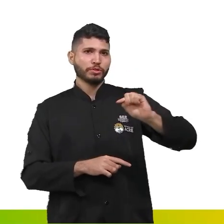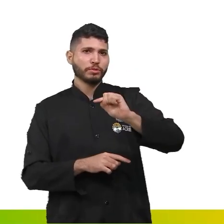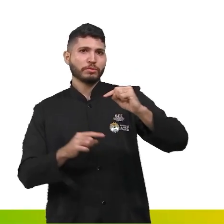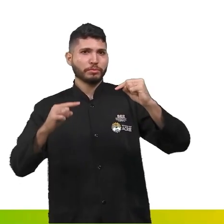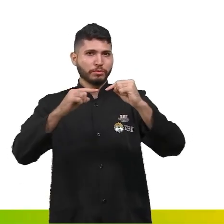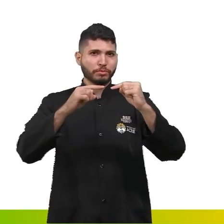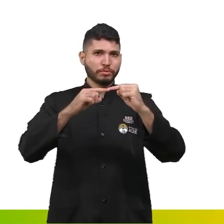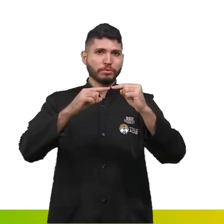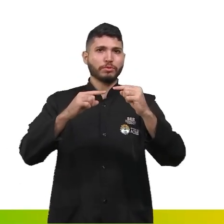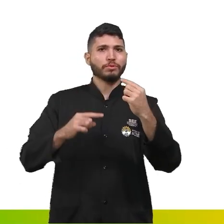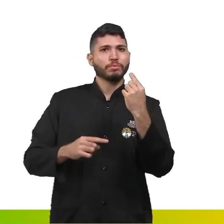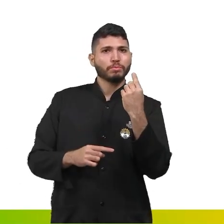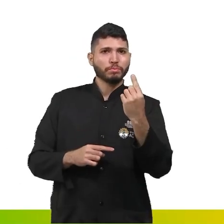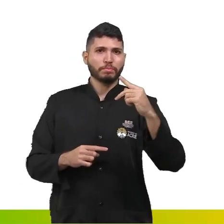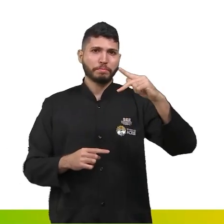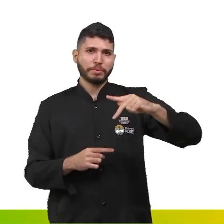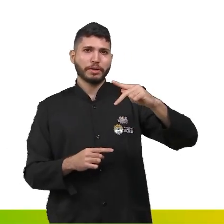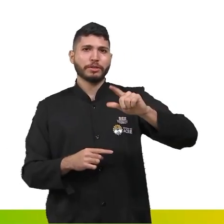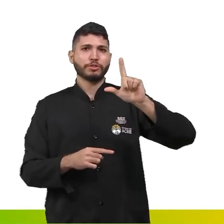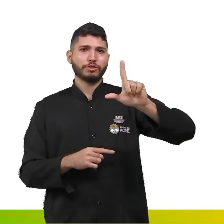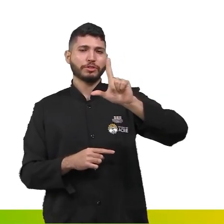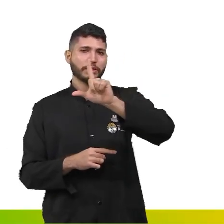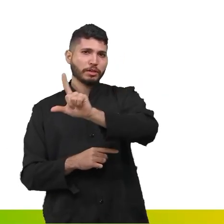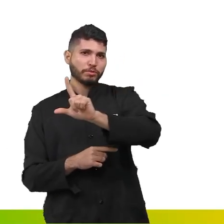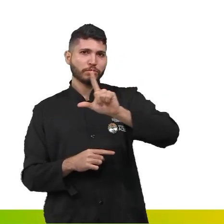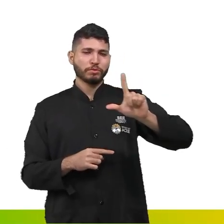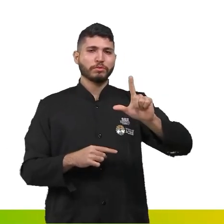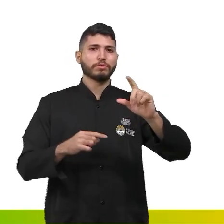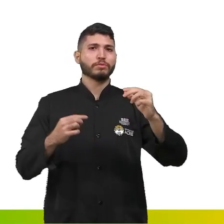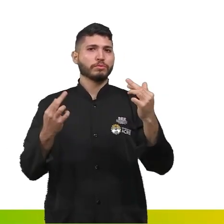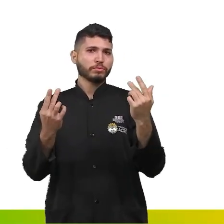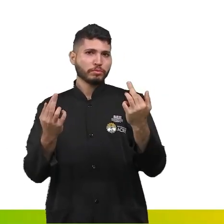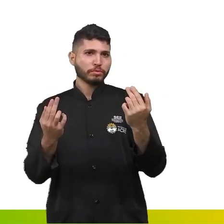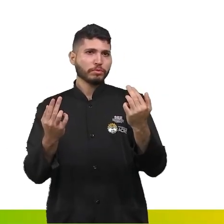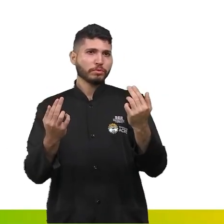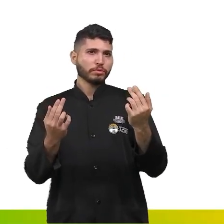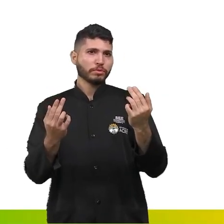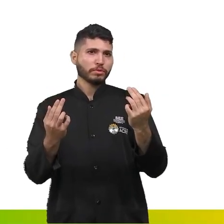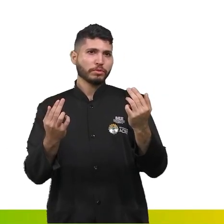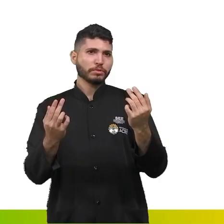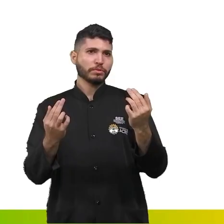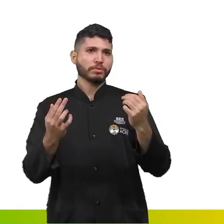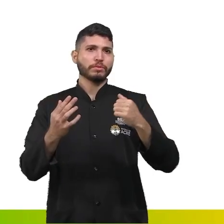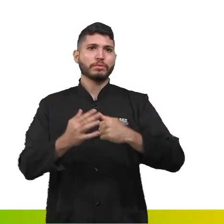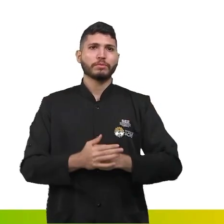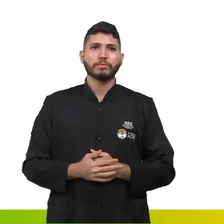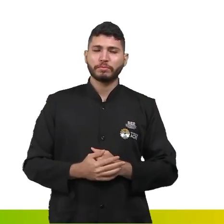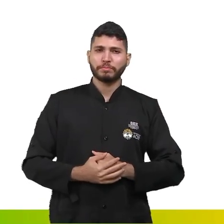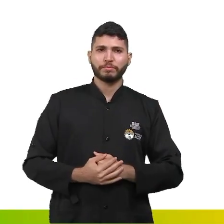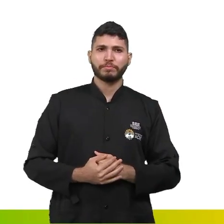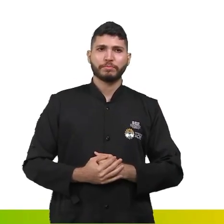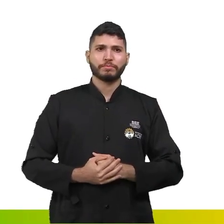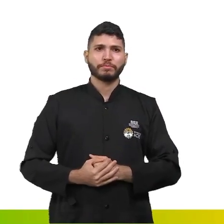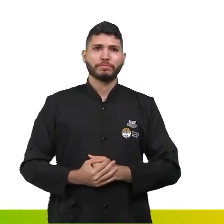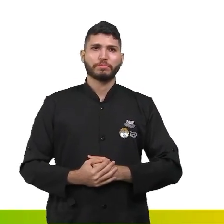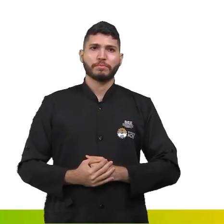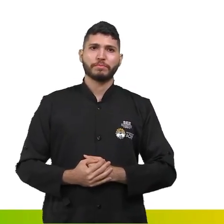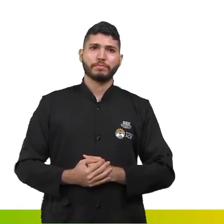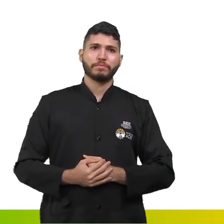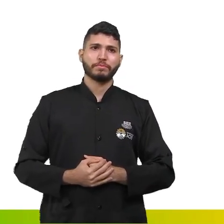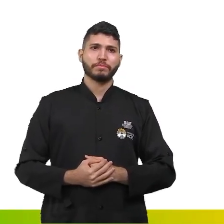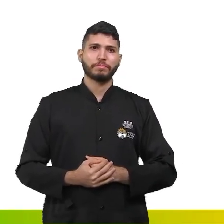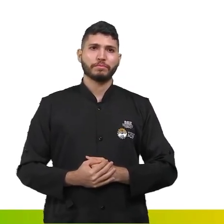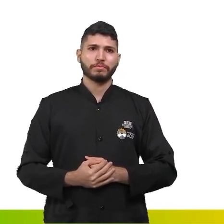entre os ângulos, o lado que está correspondente não está entre os ângulos, logo ele vai